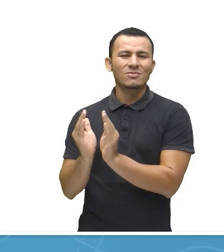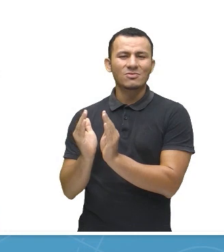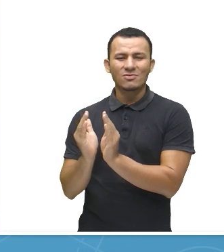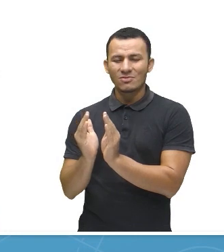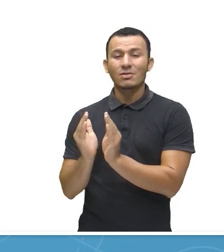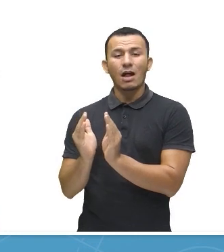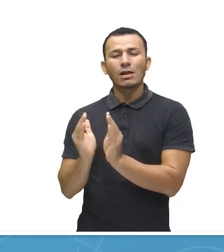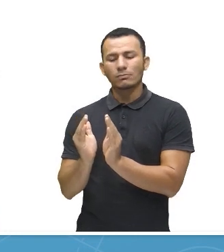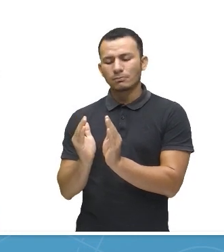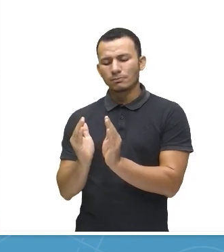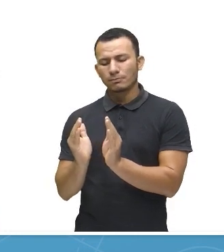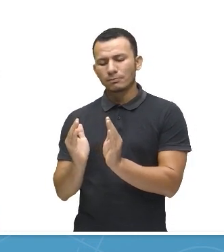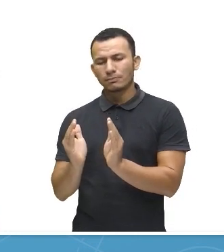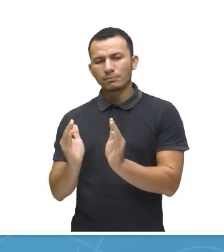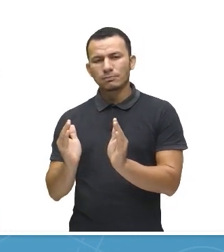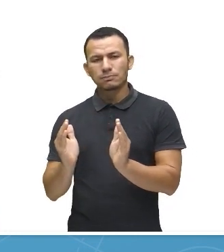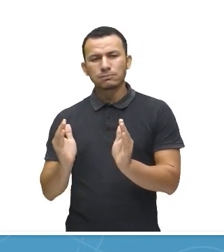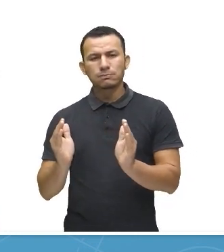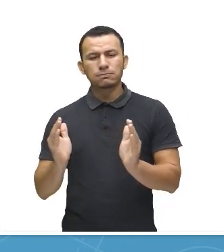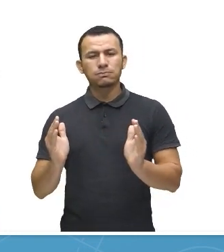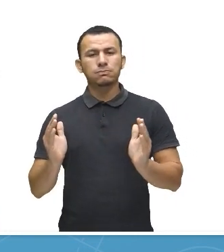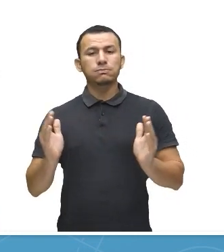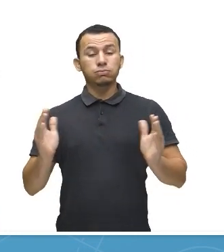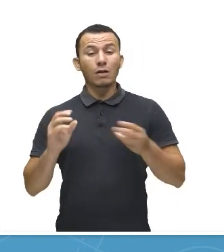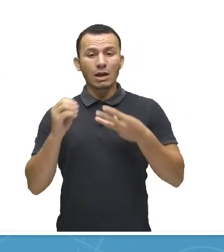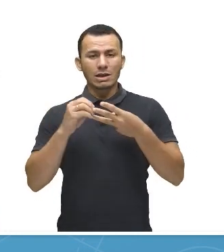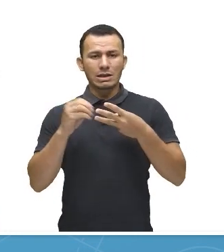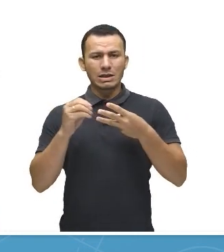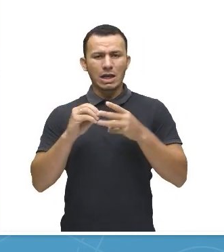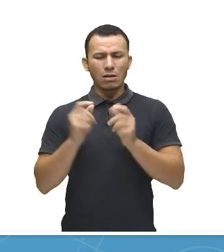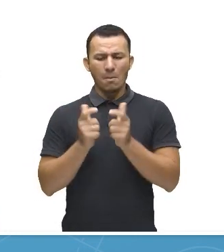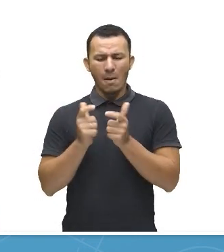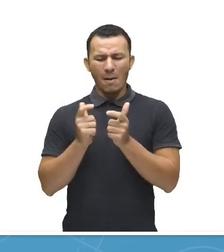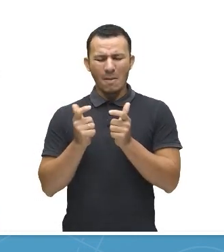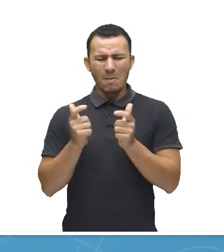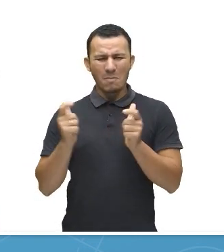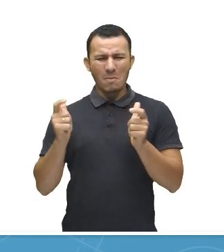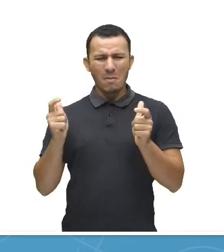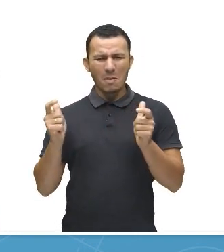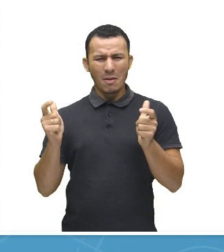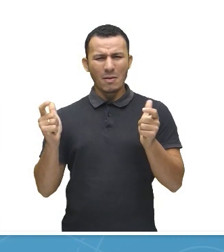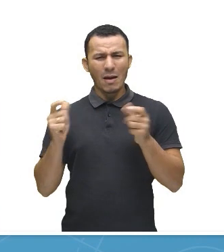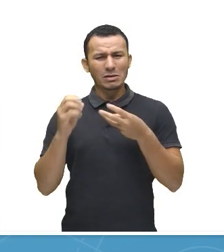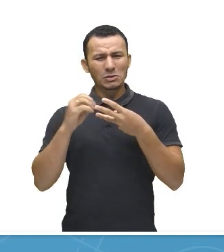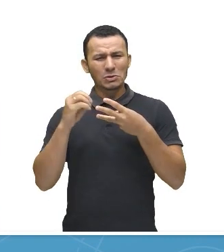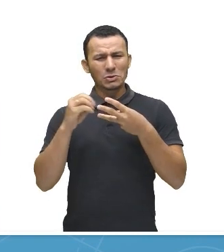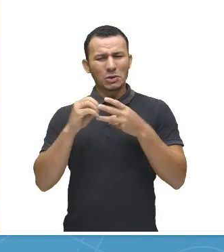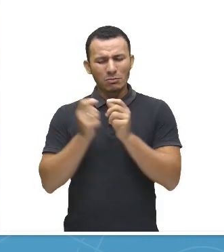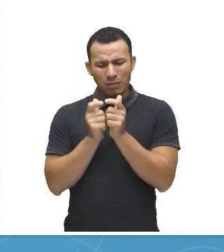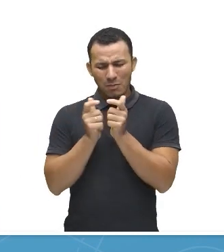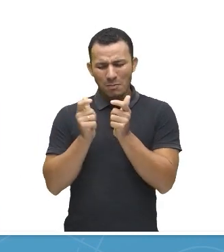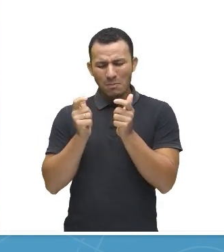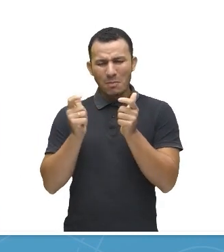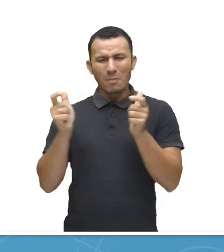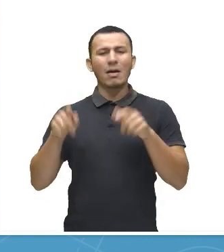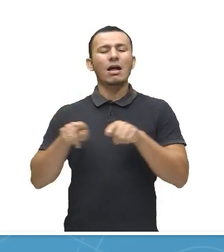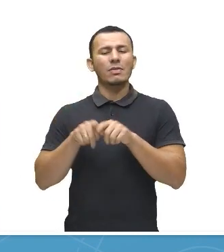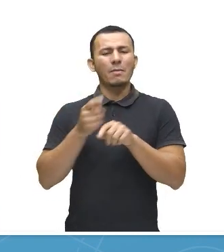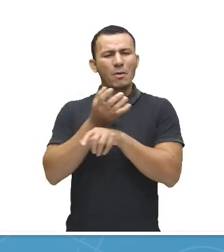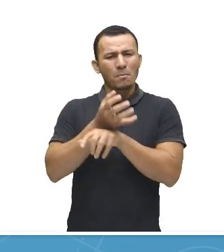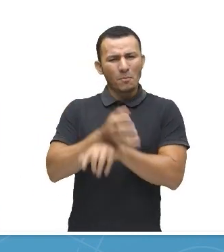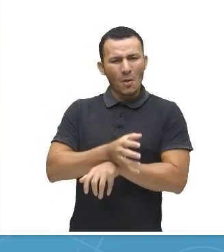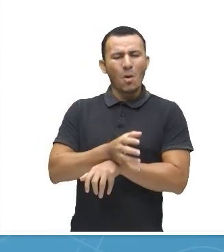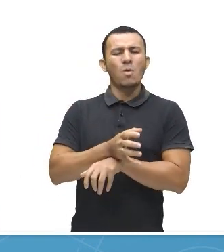O seu crescimento, o seu número de células vai aumentando, aí você tem aumento de estrutura óssea, de